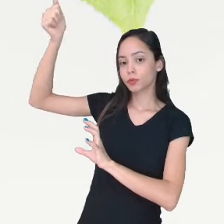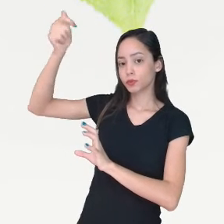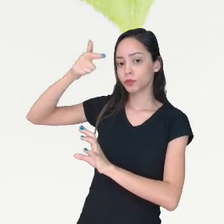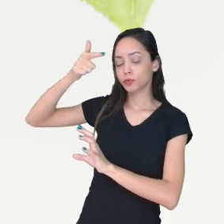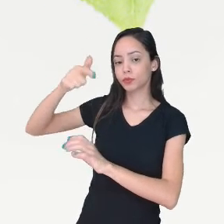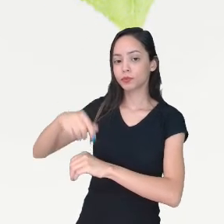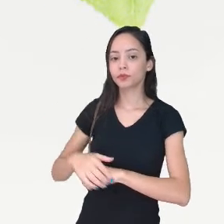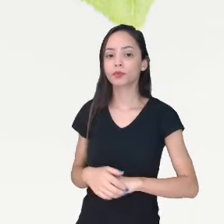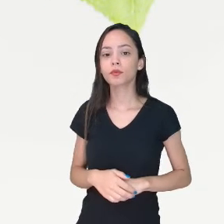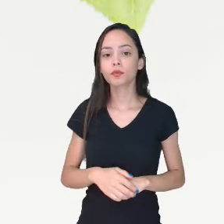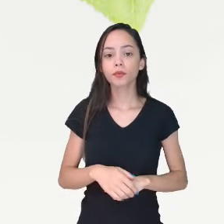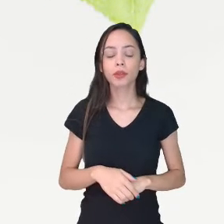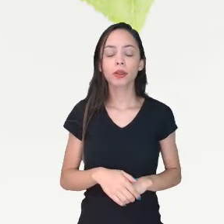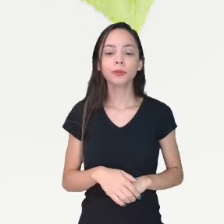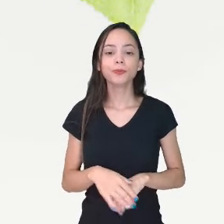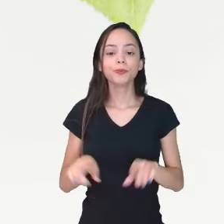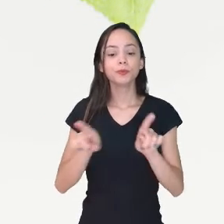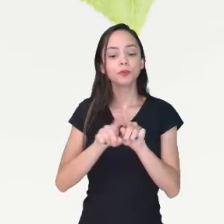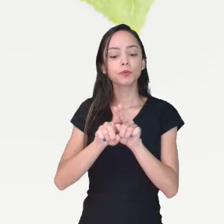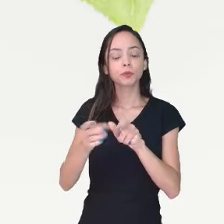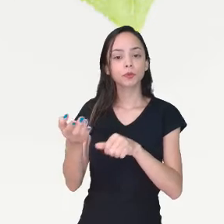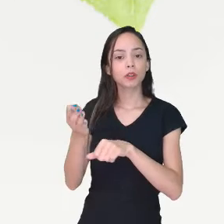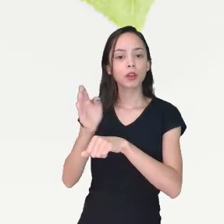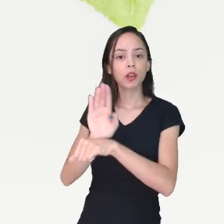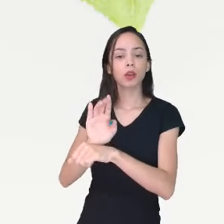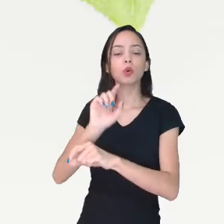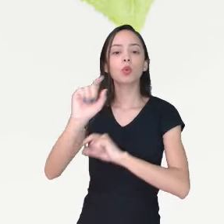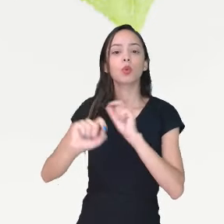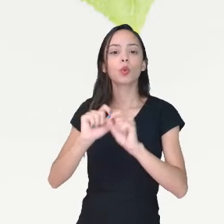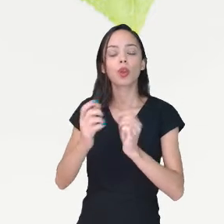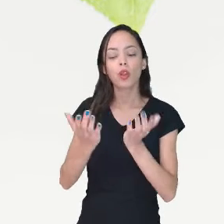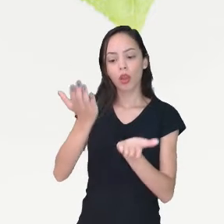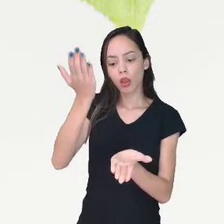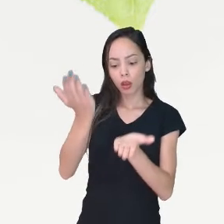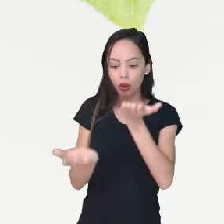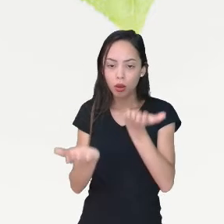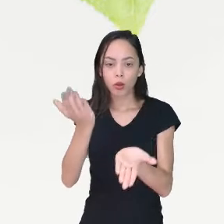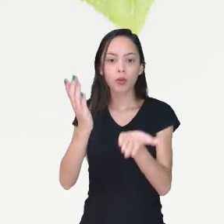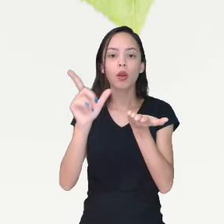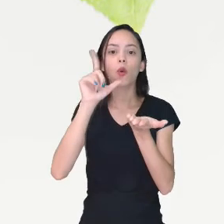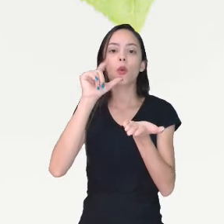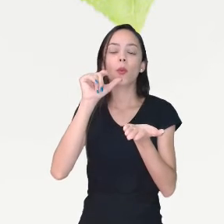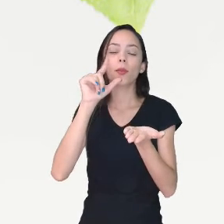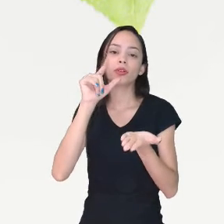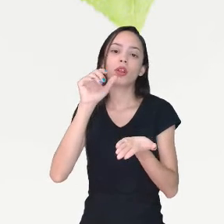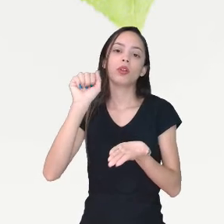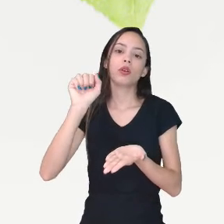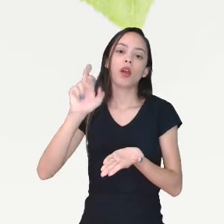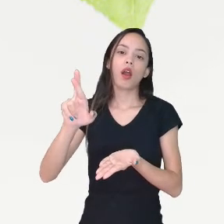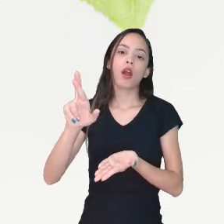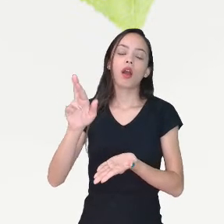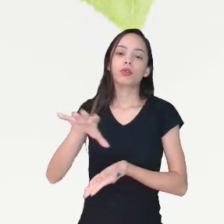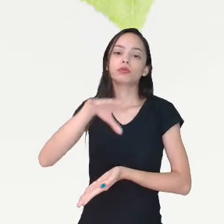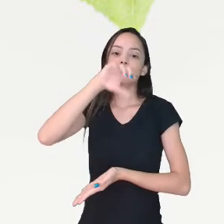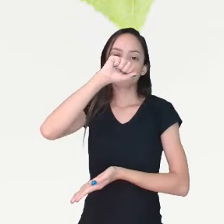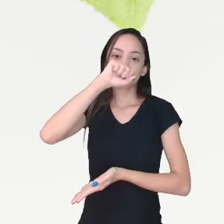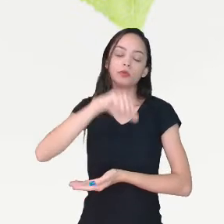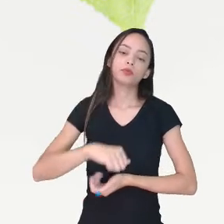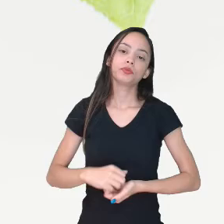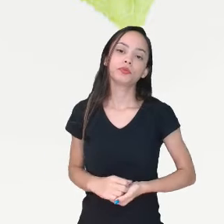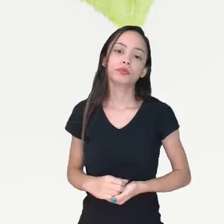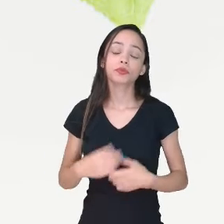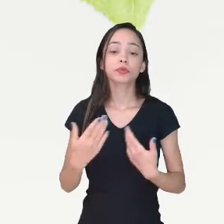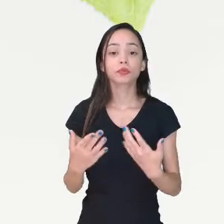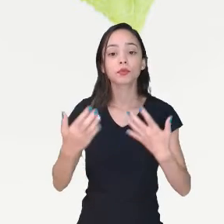a erosão e ajudarem a regular a umidade relativa do ar. Então, gente, vejam só. A